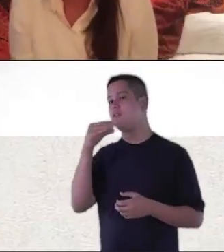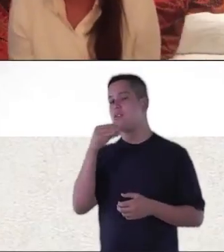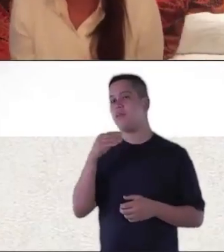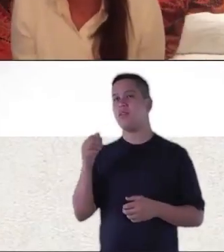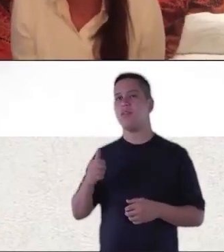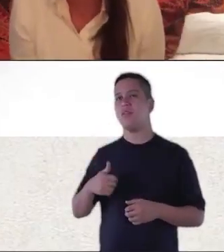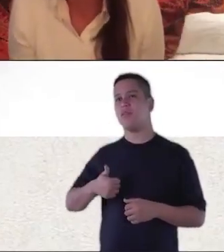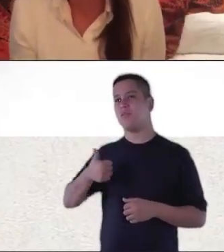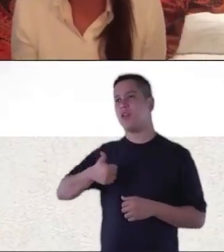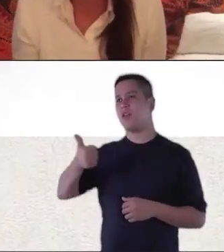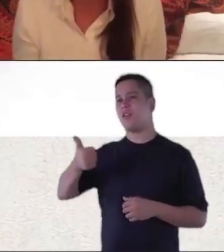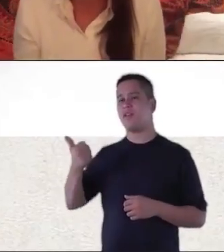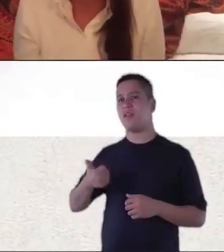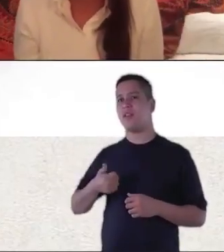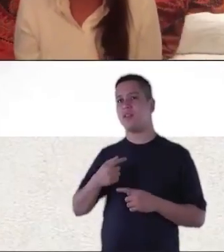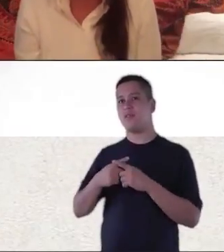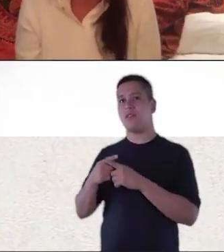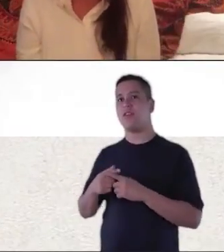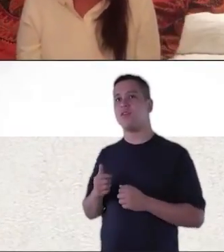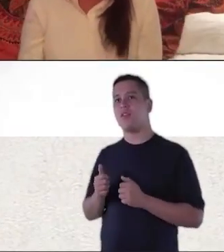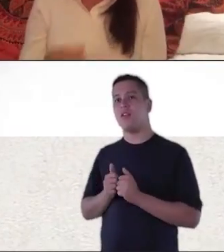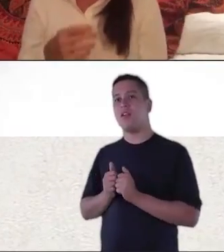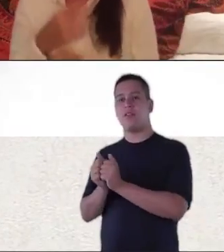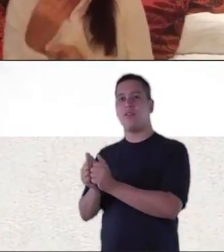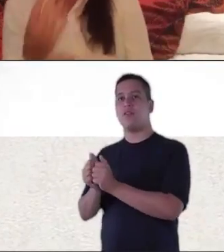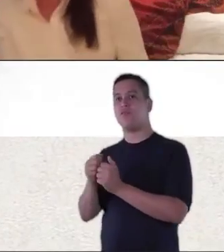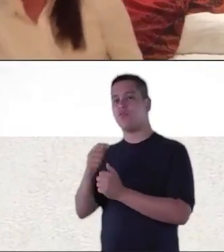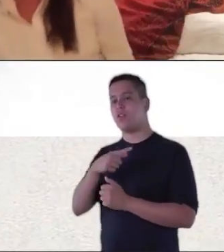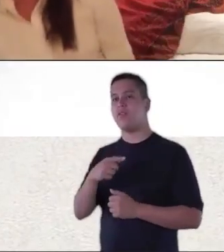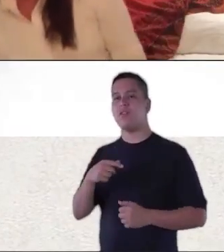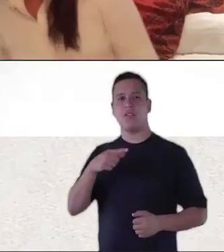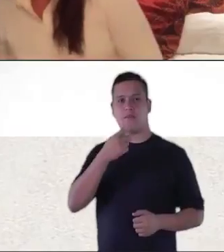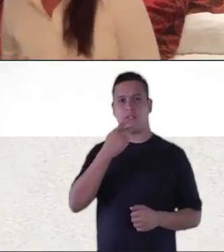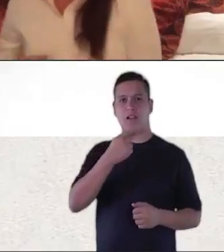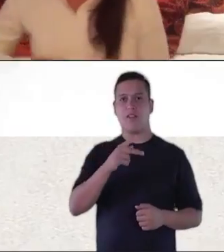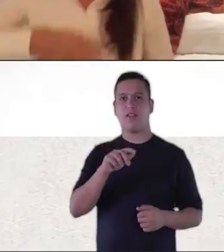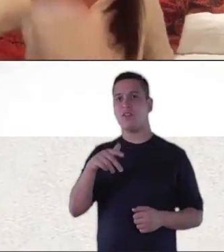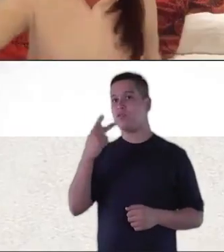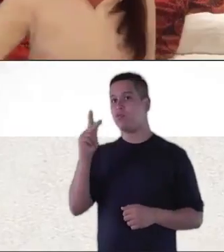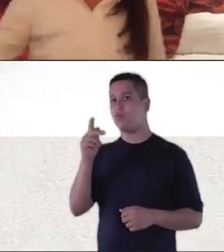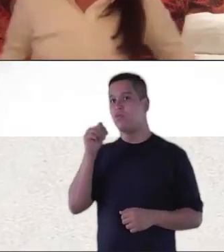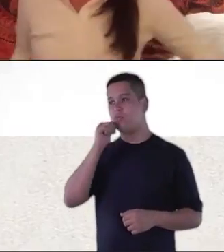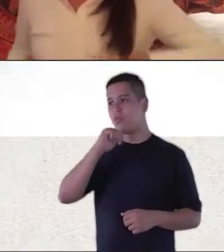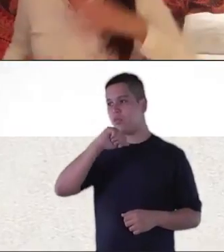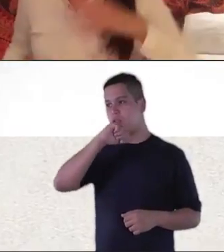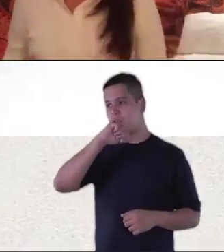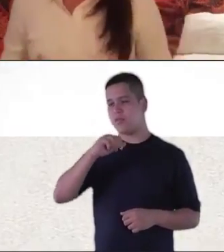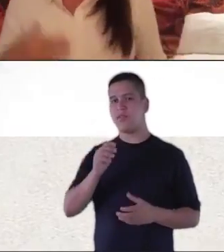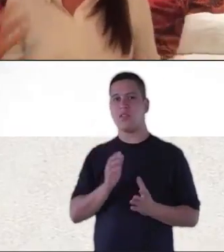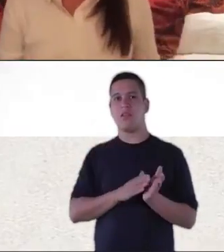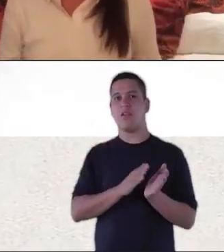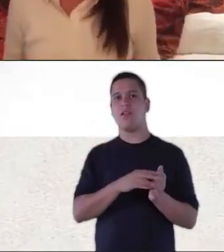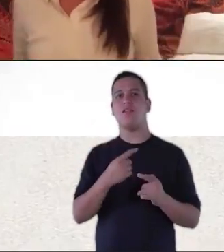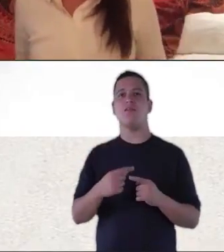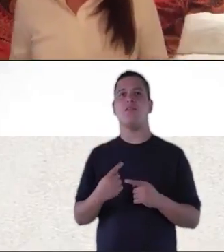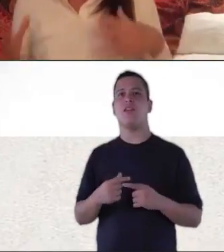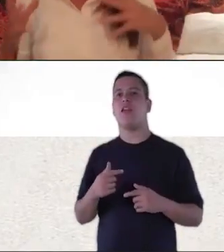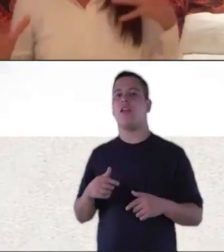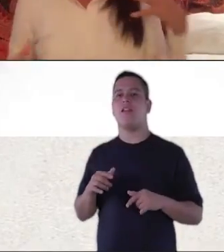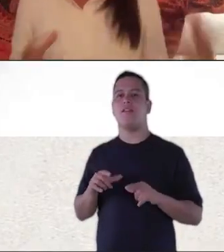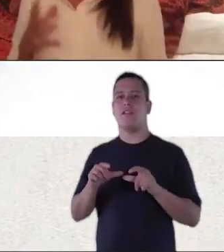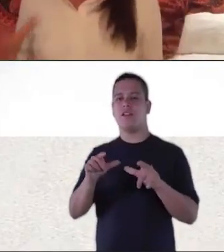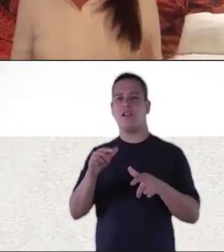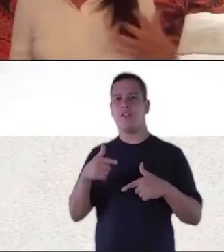saí, de você elogiando muito a tua mãe, assim, porque ela era uma mulher que viajava, que trabalhava, que se realizava, e